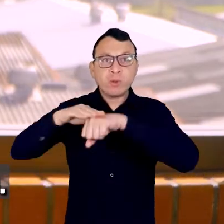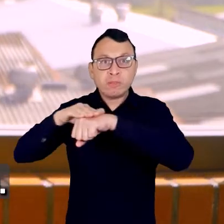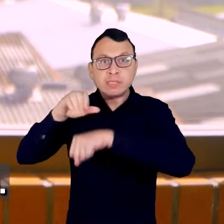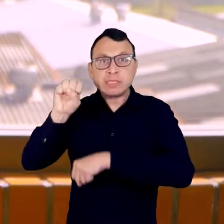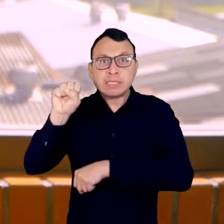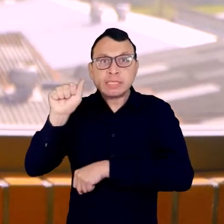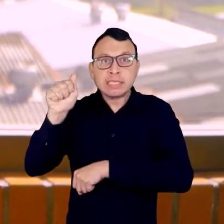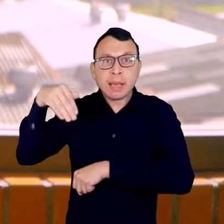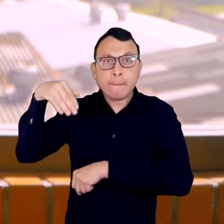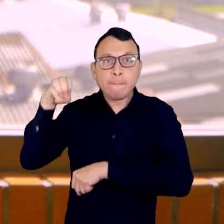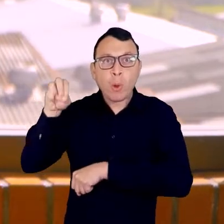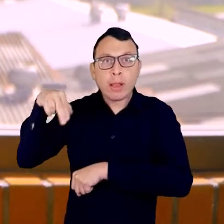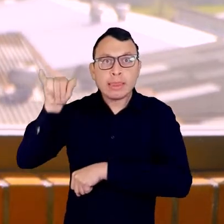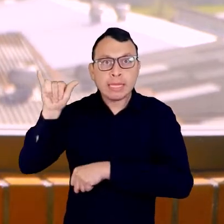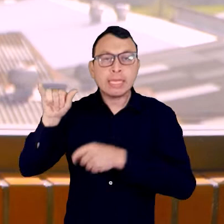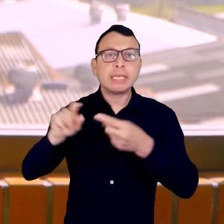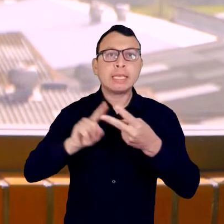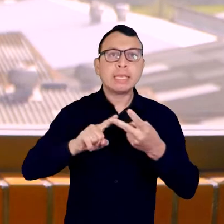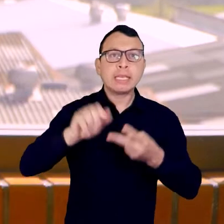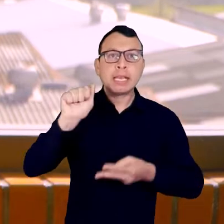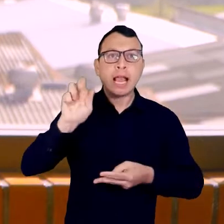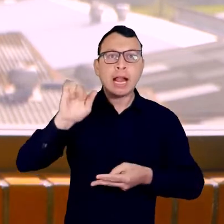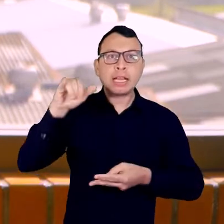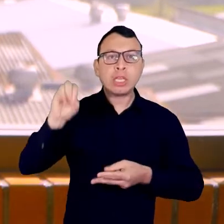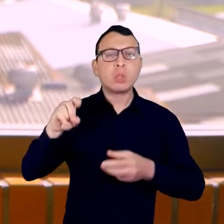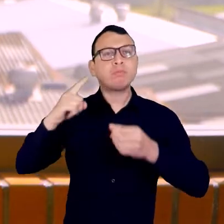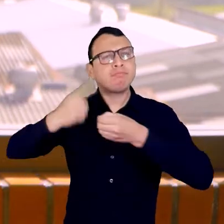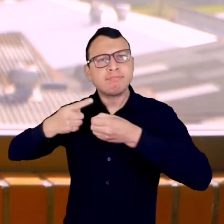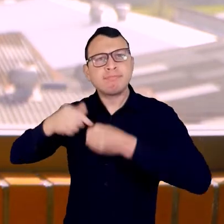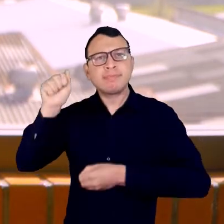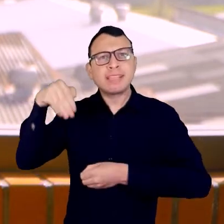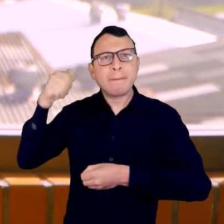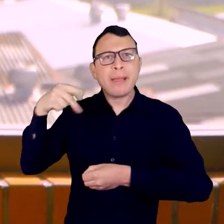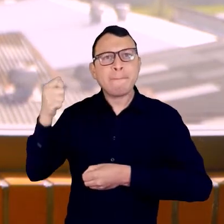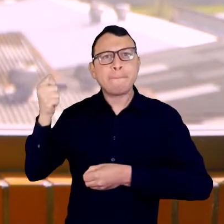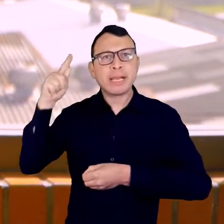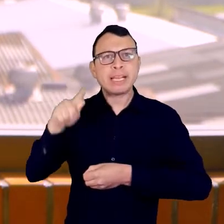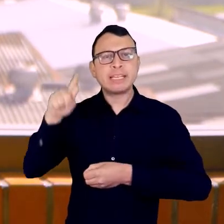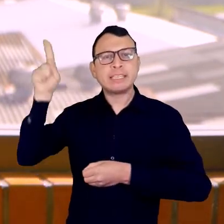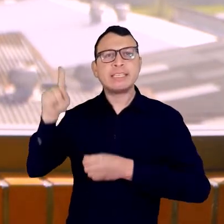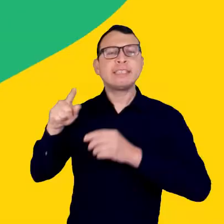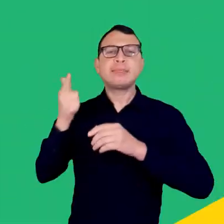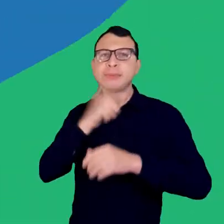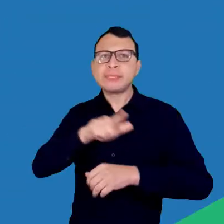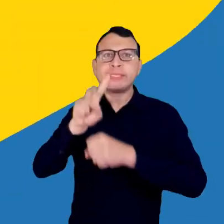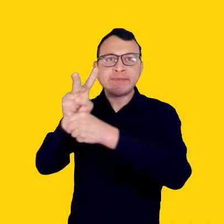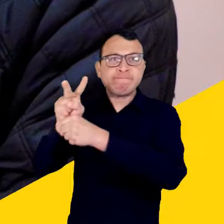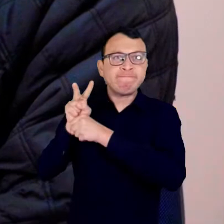e Arlindo. Eles vieram do Amapá e, com o auxílio do departamento, conseguiram concluir um processo de